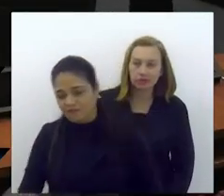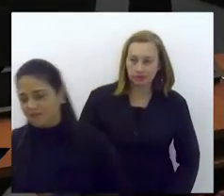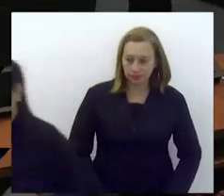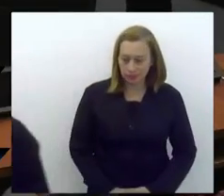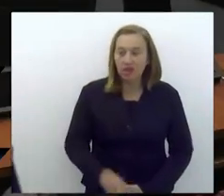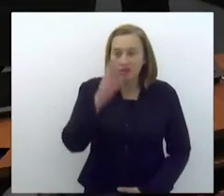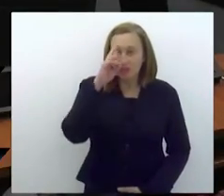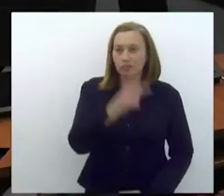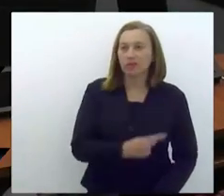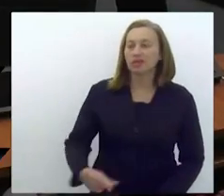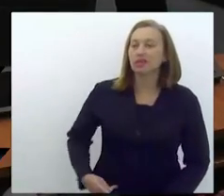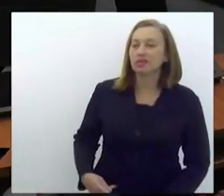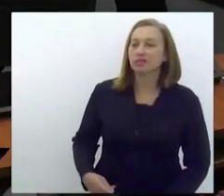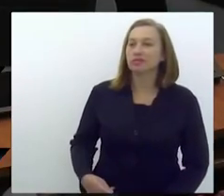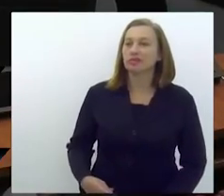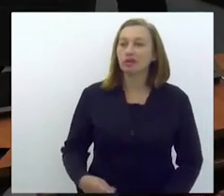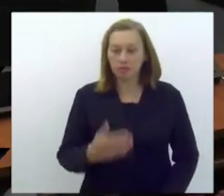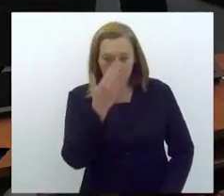por favor